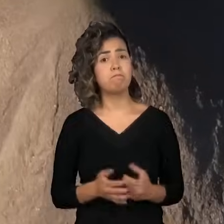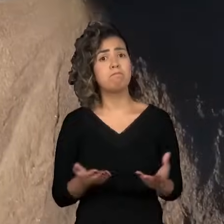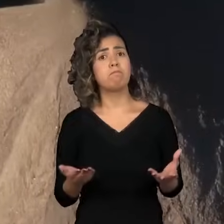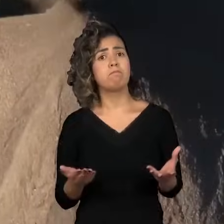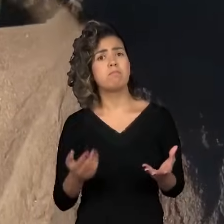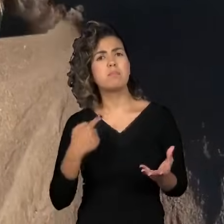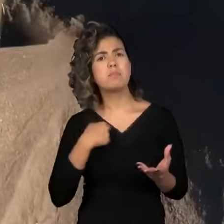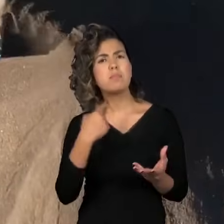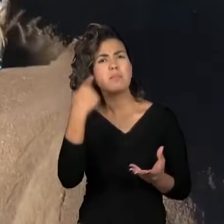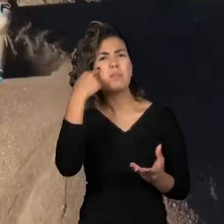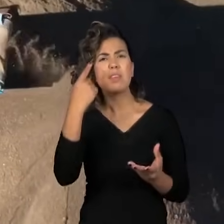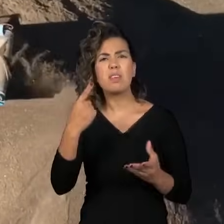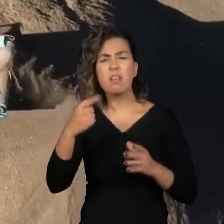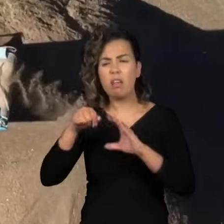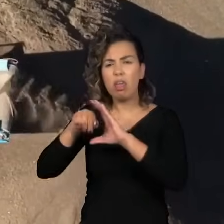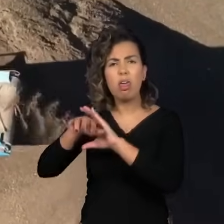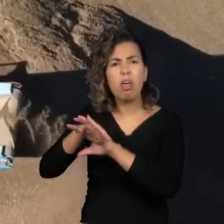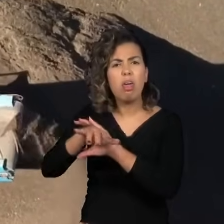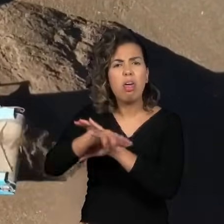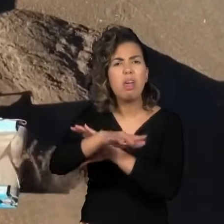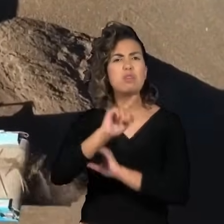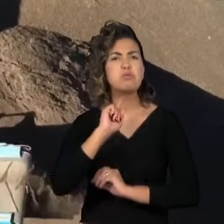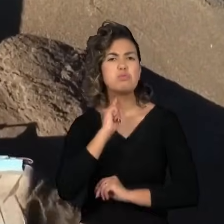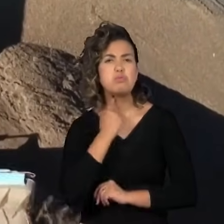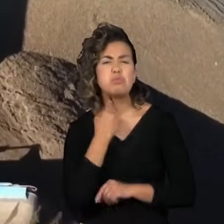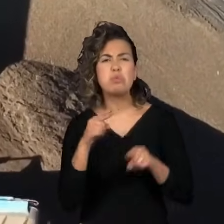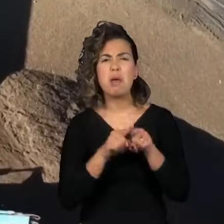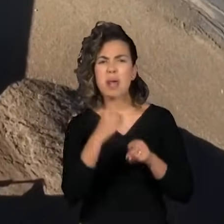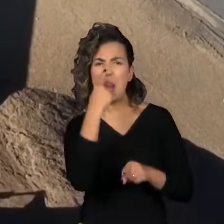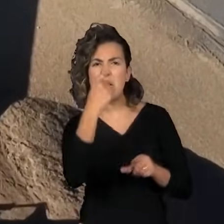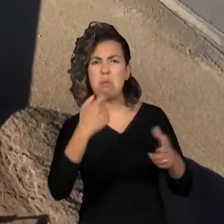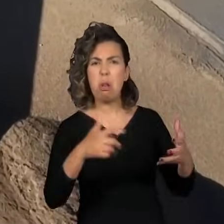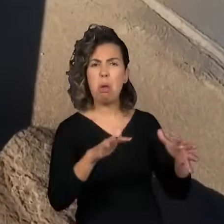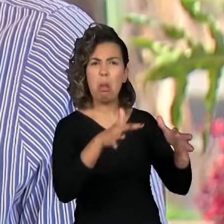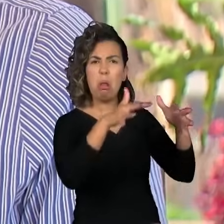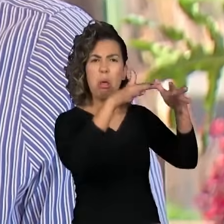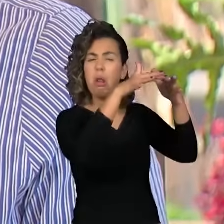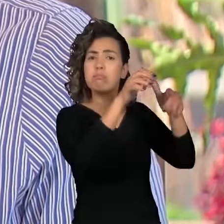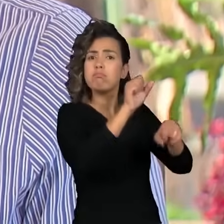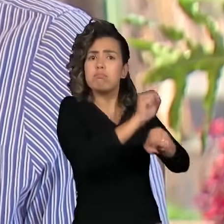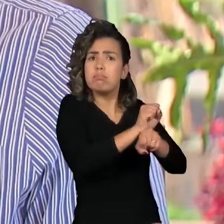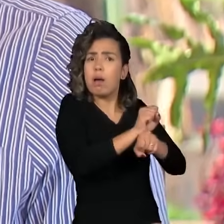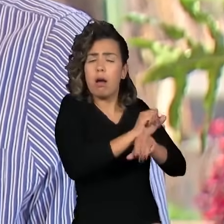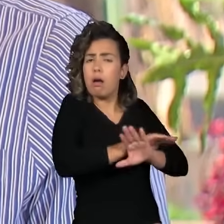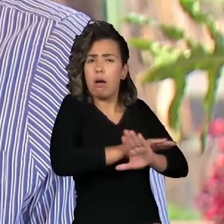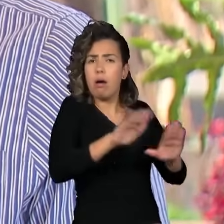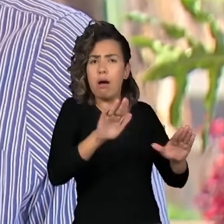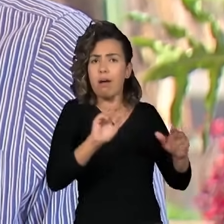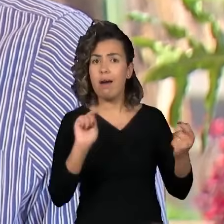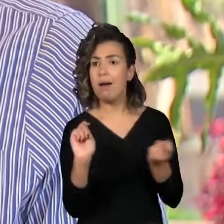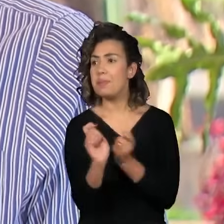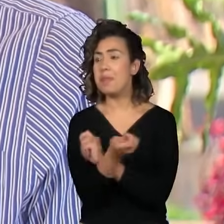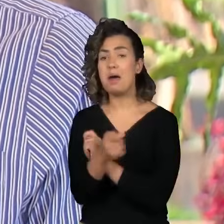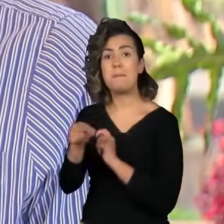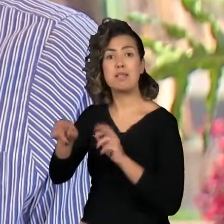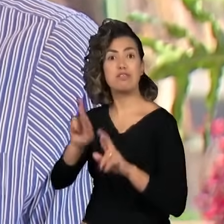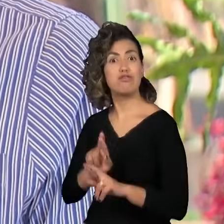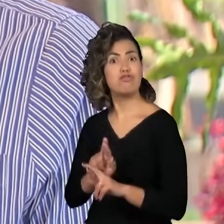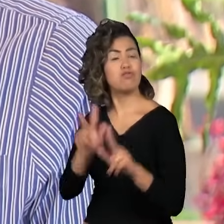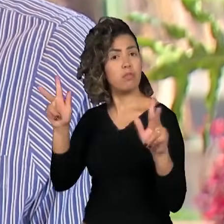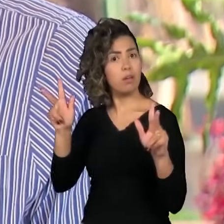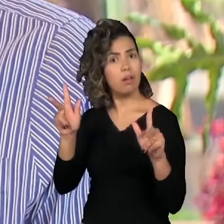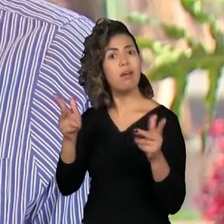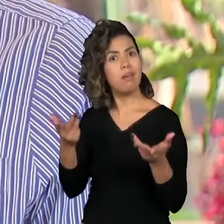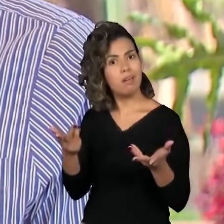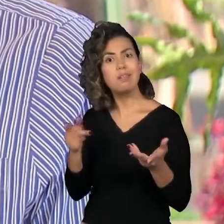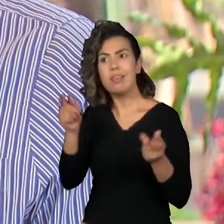aterro sanitário, com isso a gente tem uma despesa evitada. Além disso, a gente gera uma receita acessória com a